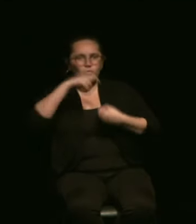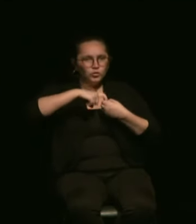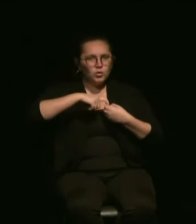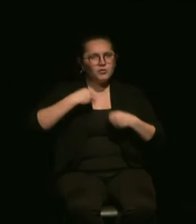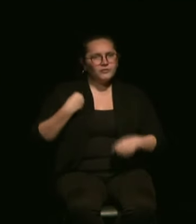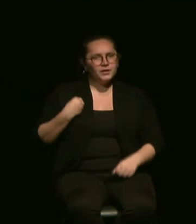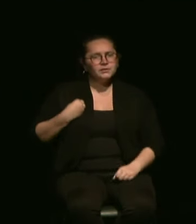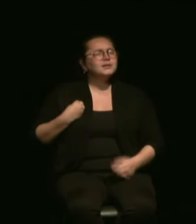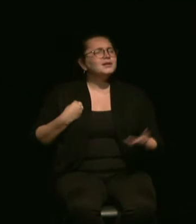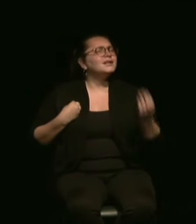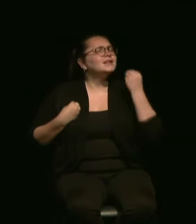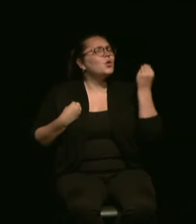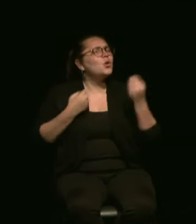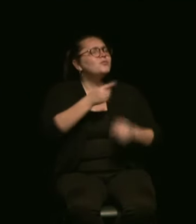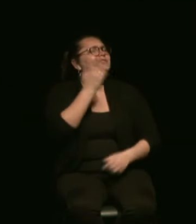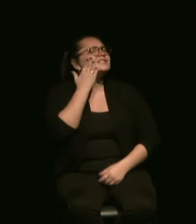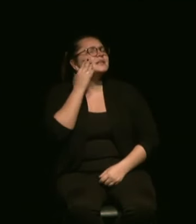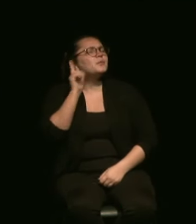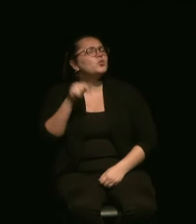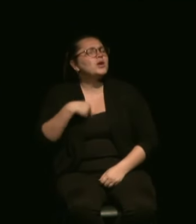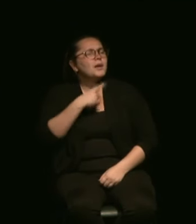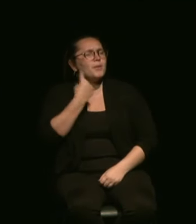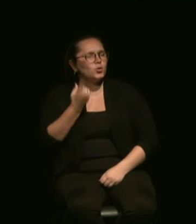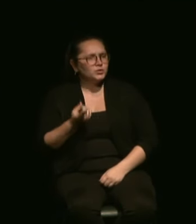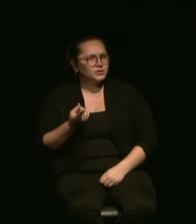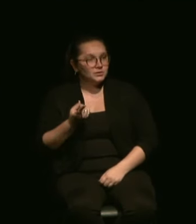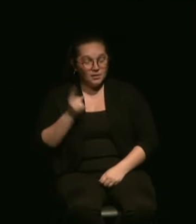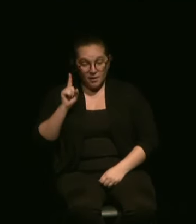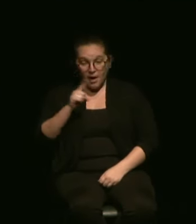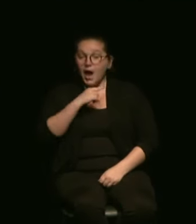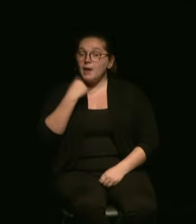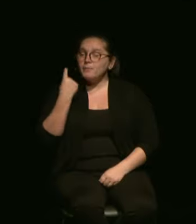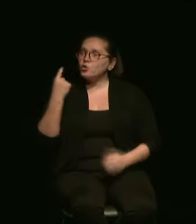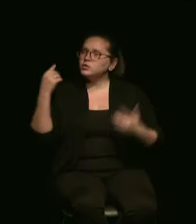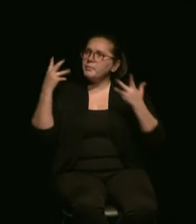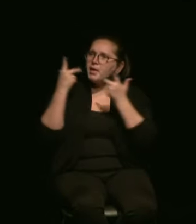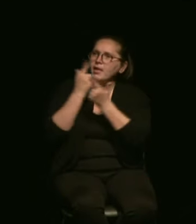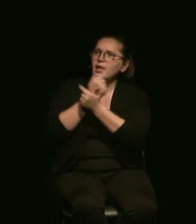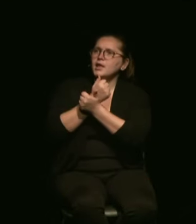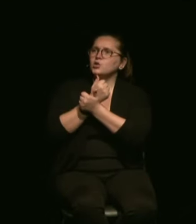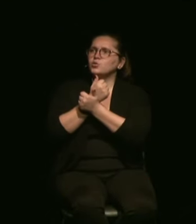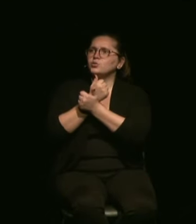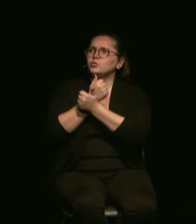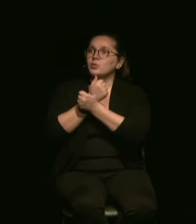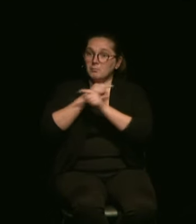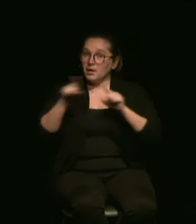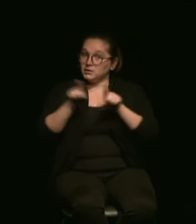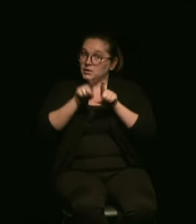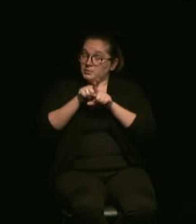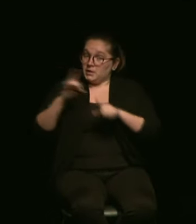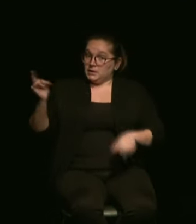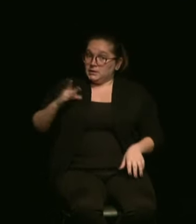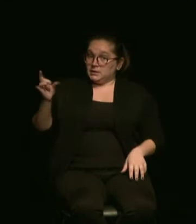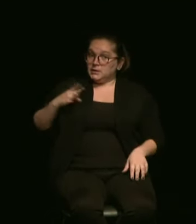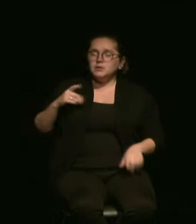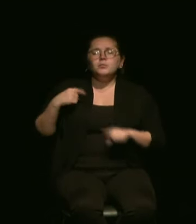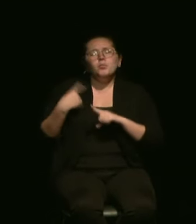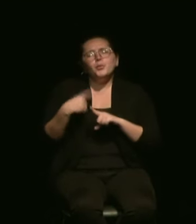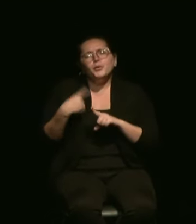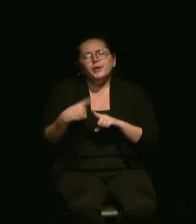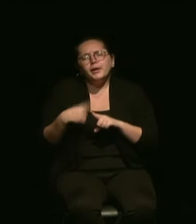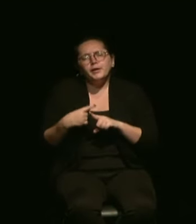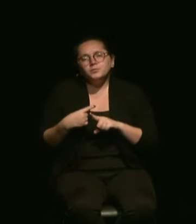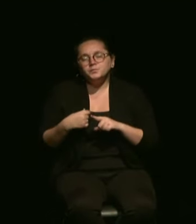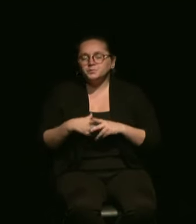Não. Então como você vai saber o que é a morte? A morte é algo belo e medonho. Por quê? A